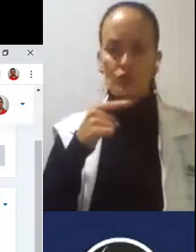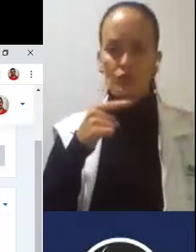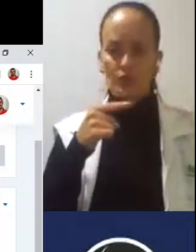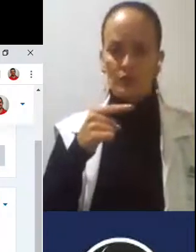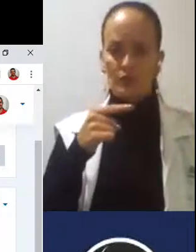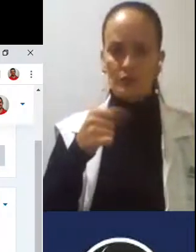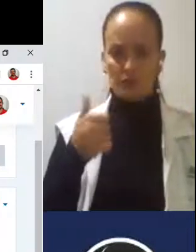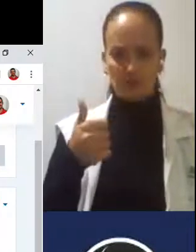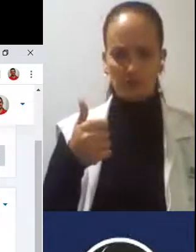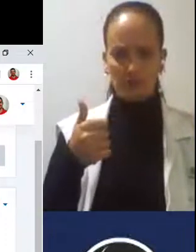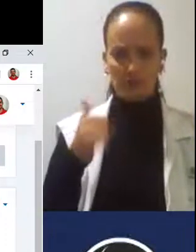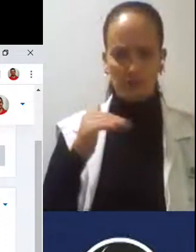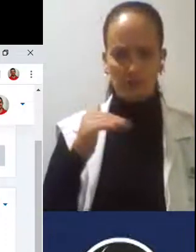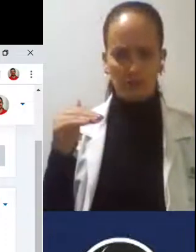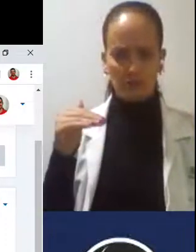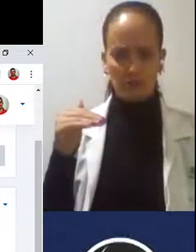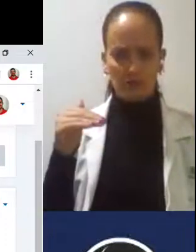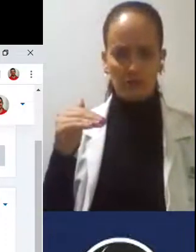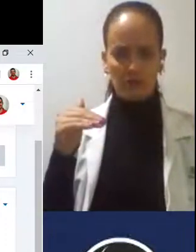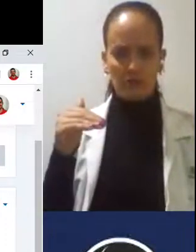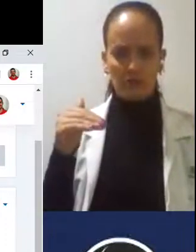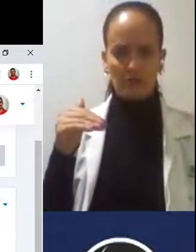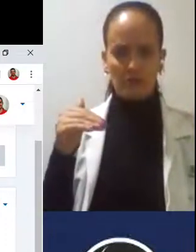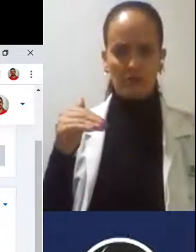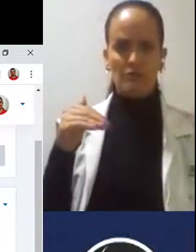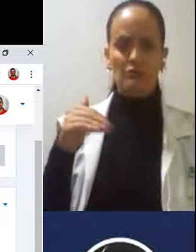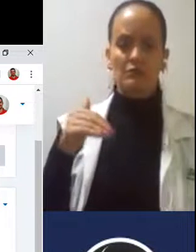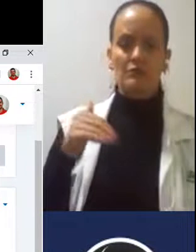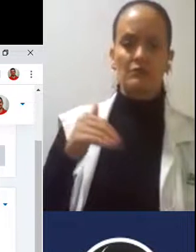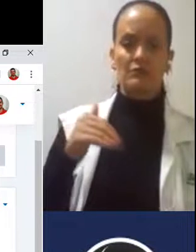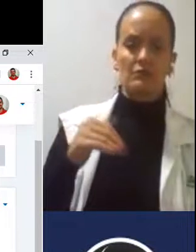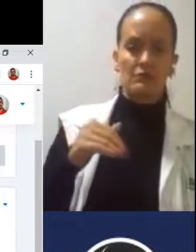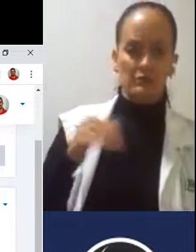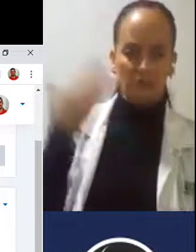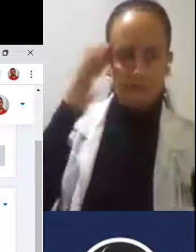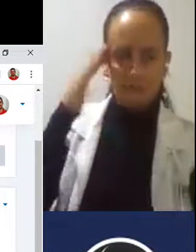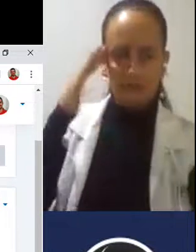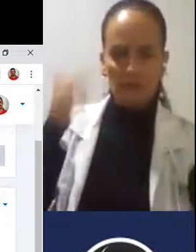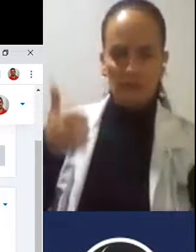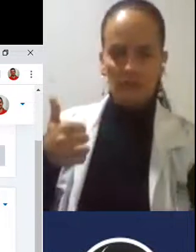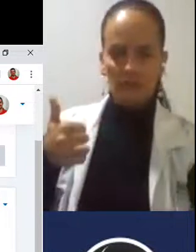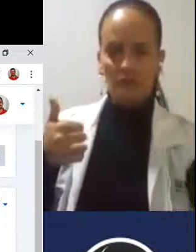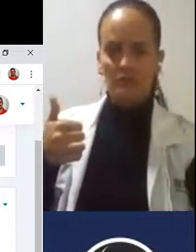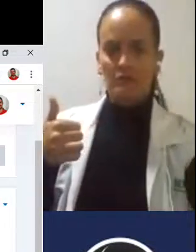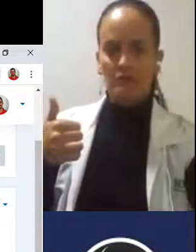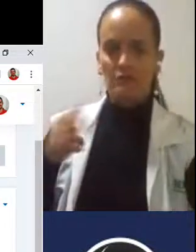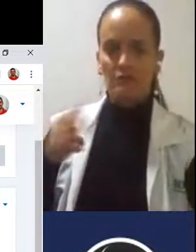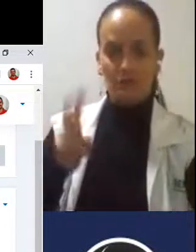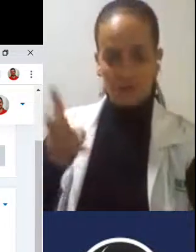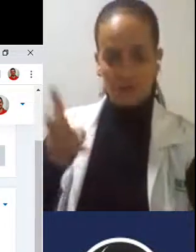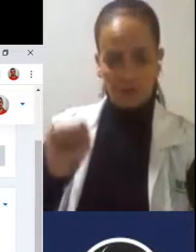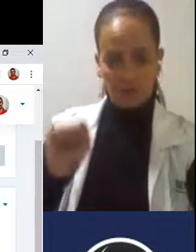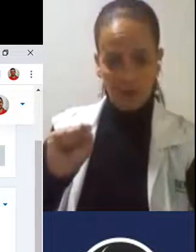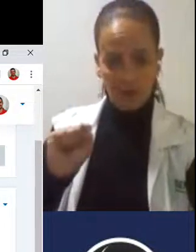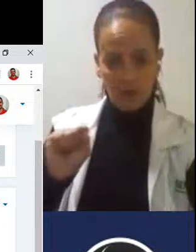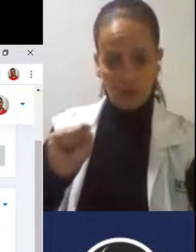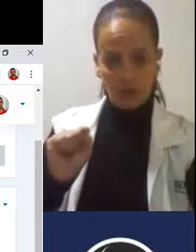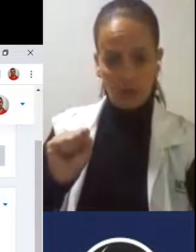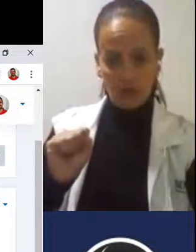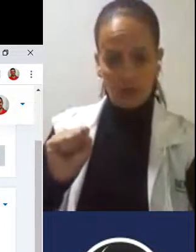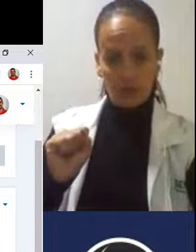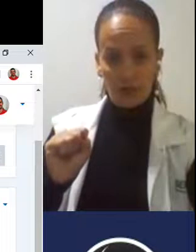Tá tudo tranquilo? Série, paralelo e misto? Posso continuar?